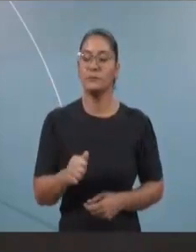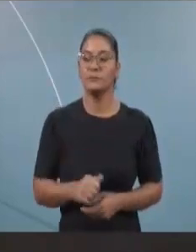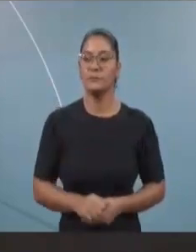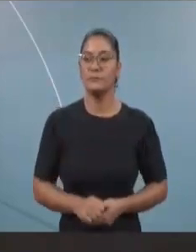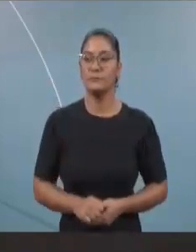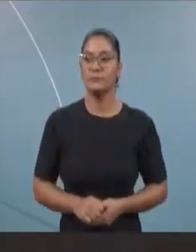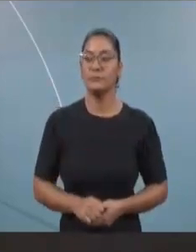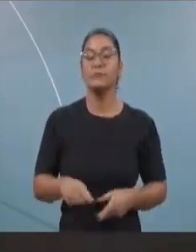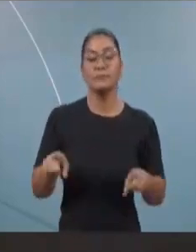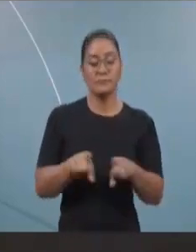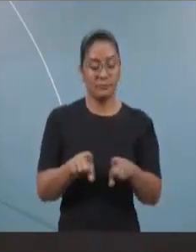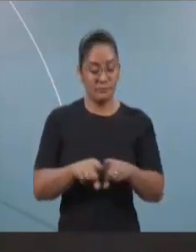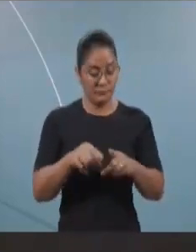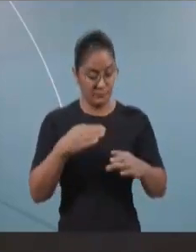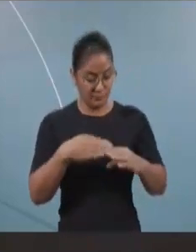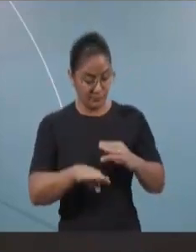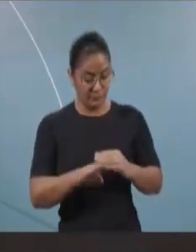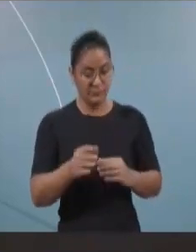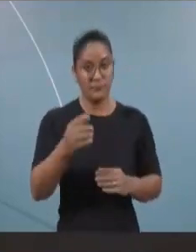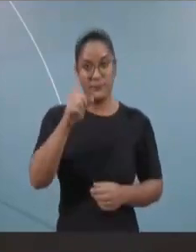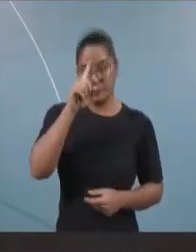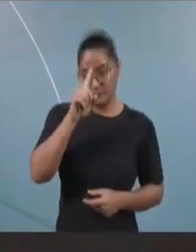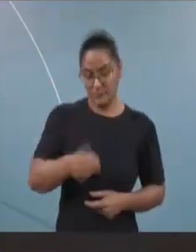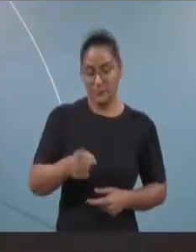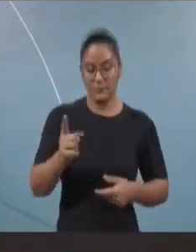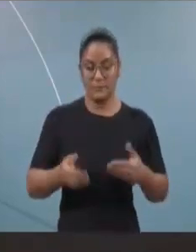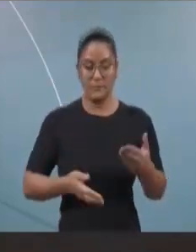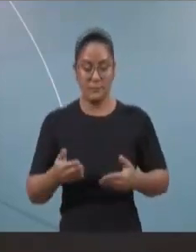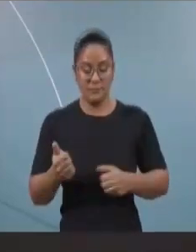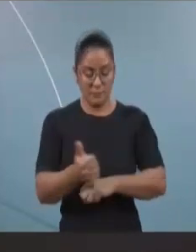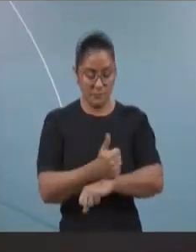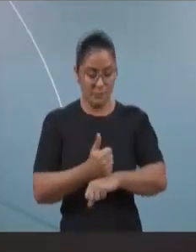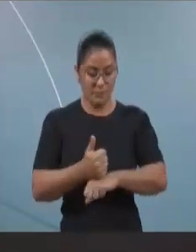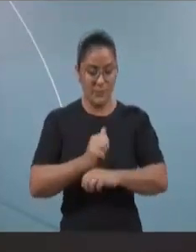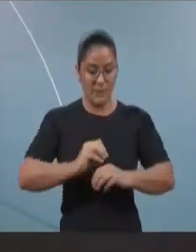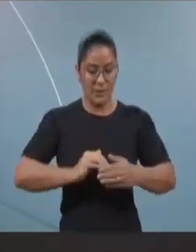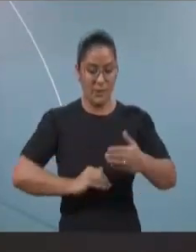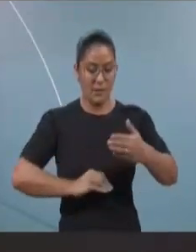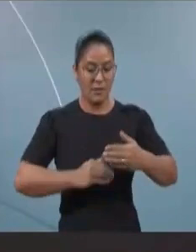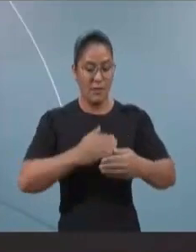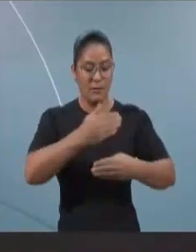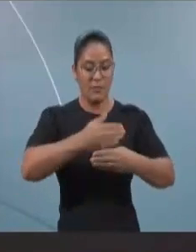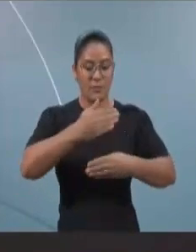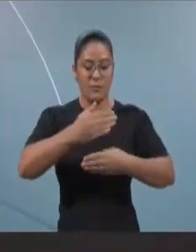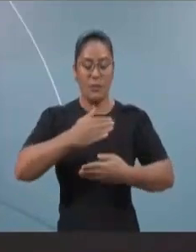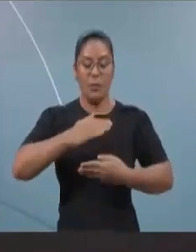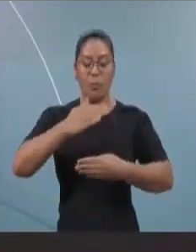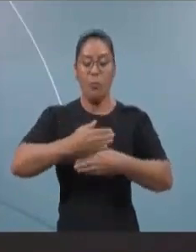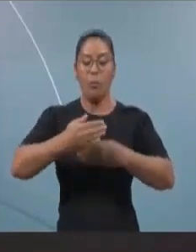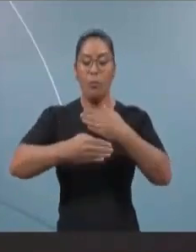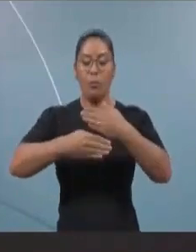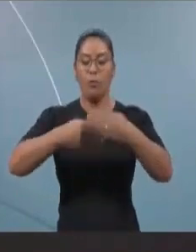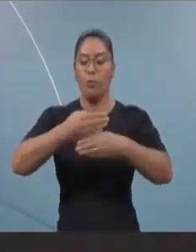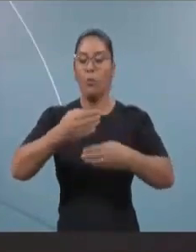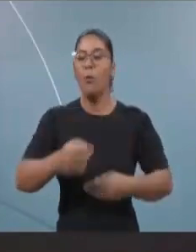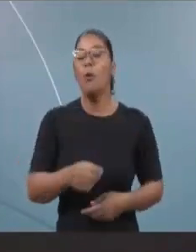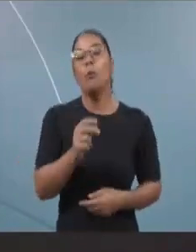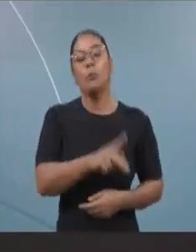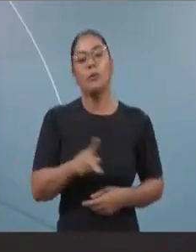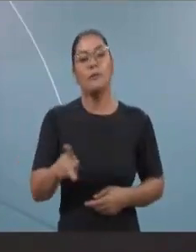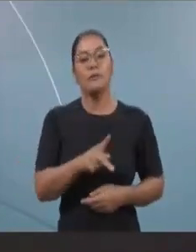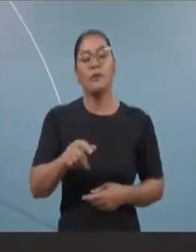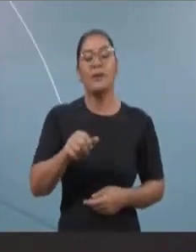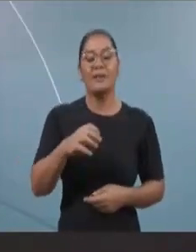encaminhado também a ordem de serviço recuperação do Muro da Escola Estadual Professor professora